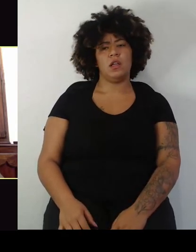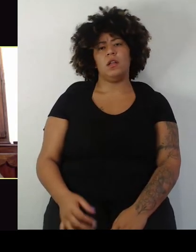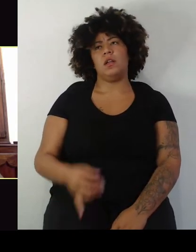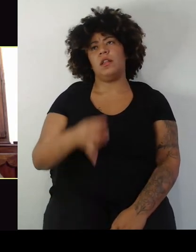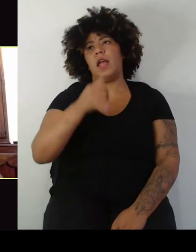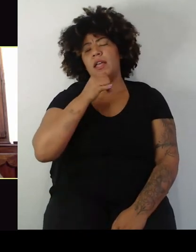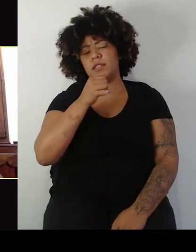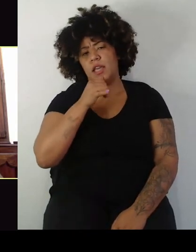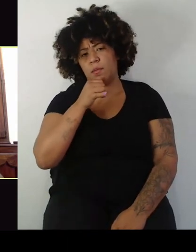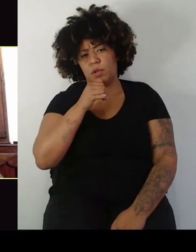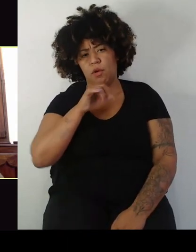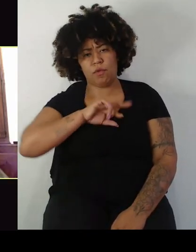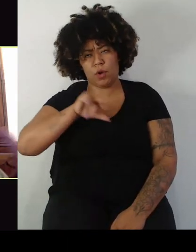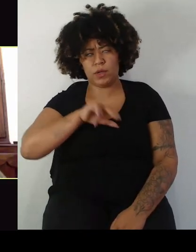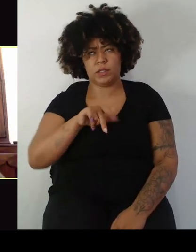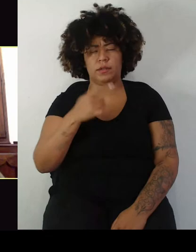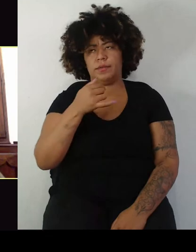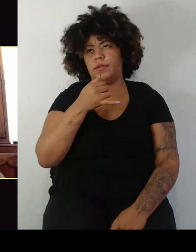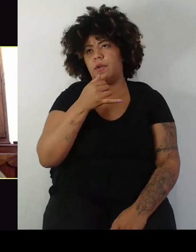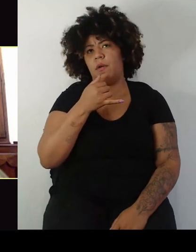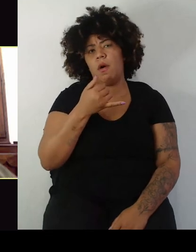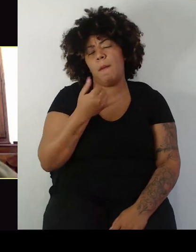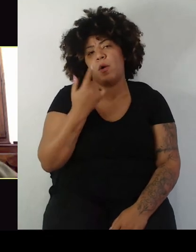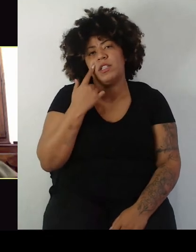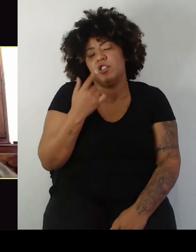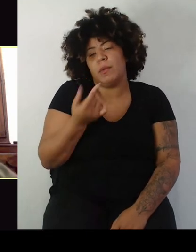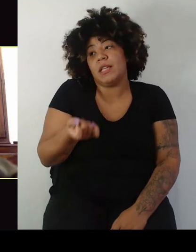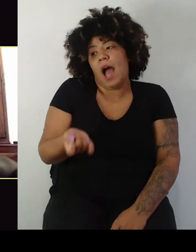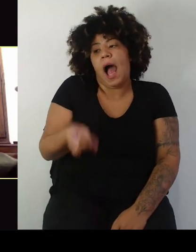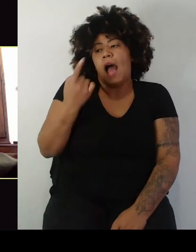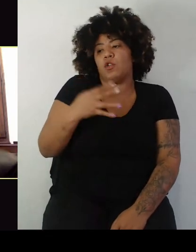se levantado ainda ele começasse a pintar